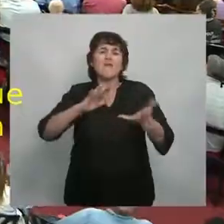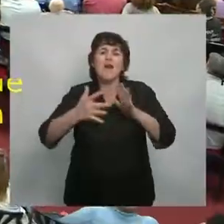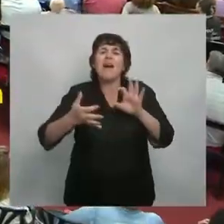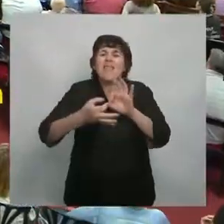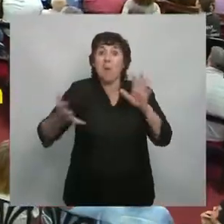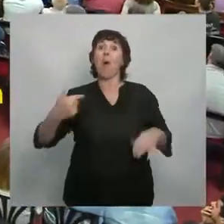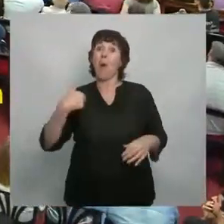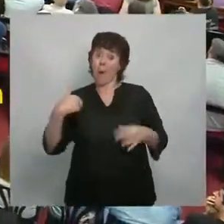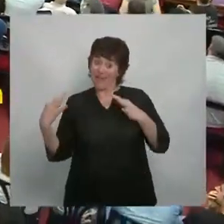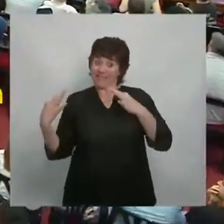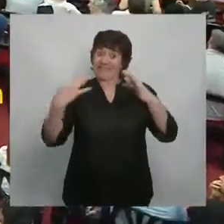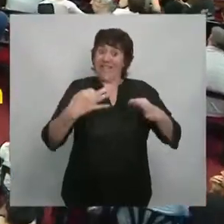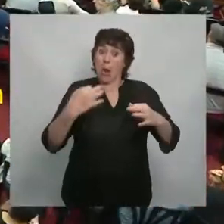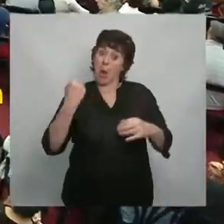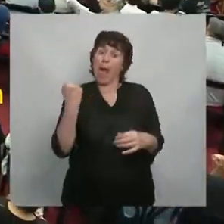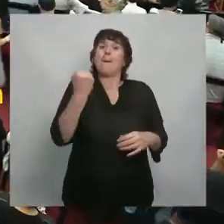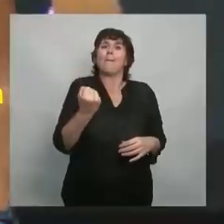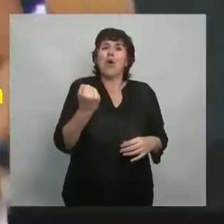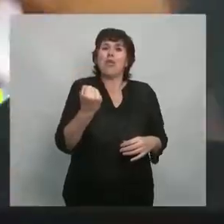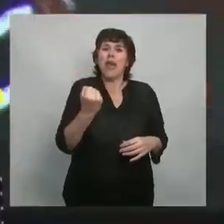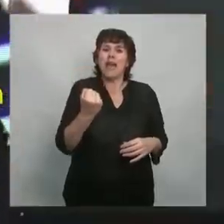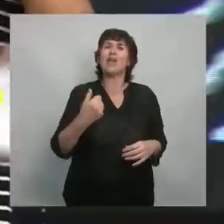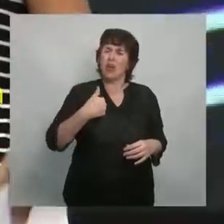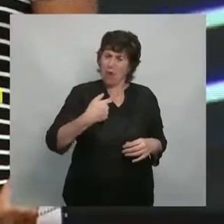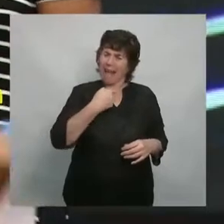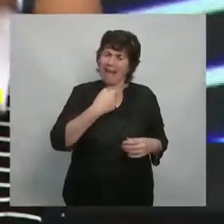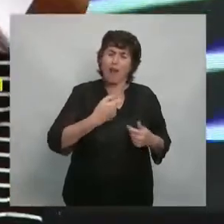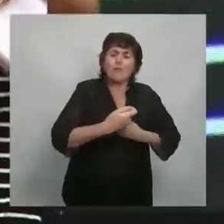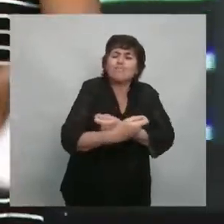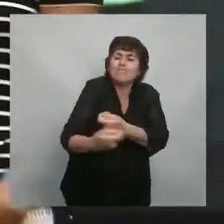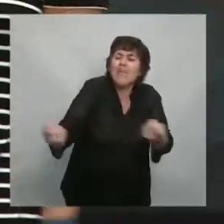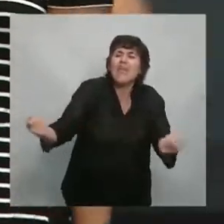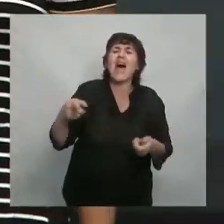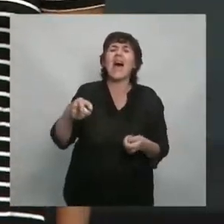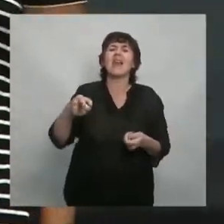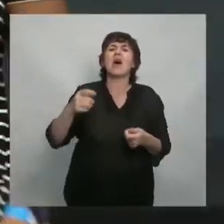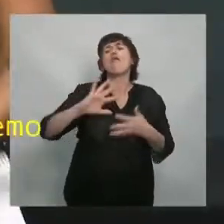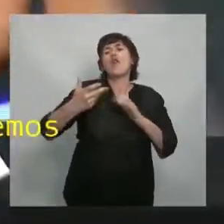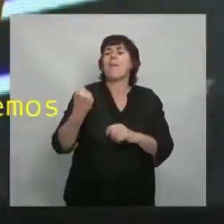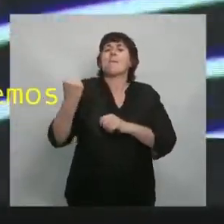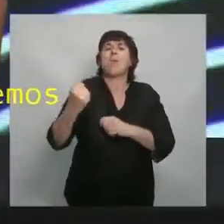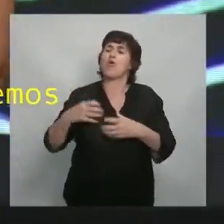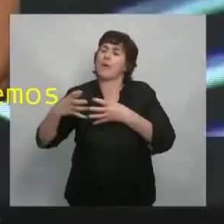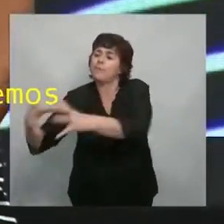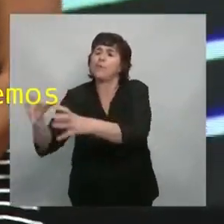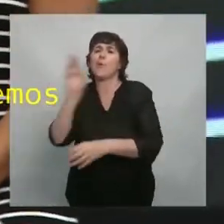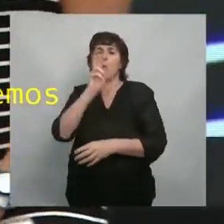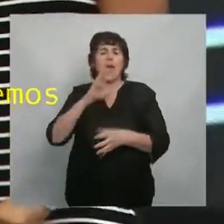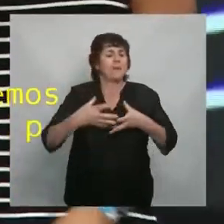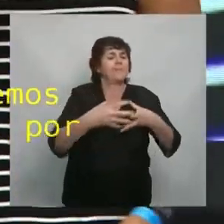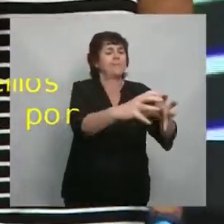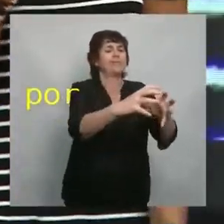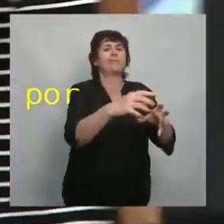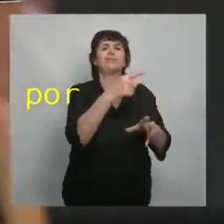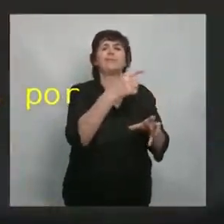pergunta, queremos redistribuir poder por gênero, por raça? Queremos fazer isso?